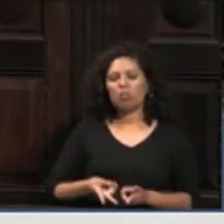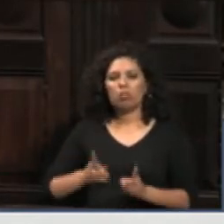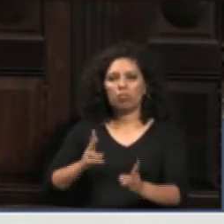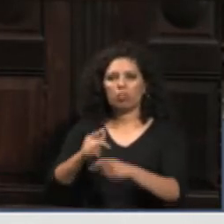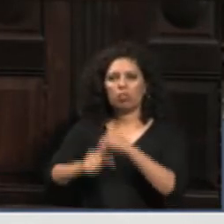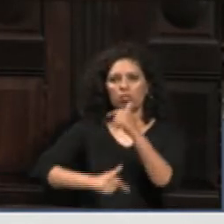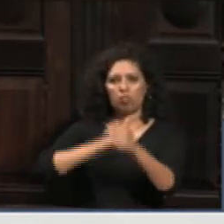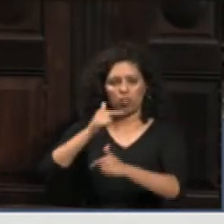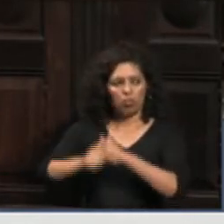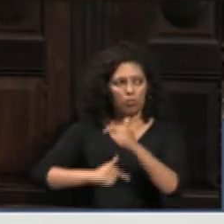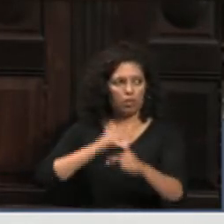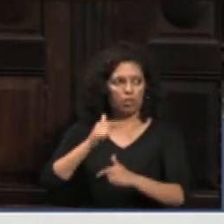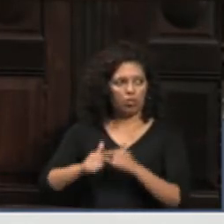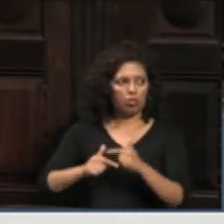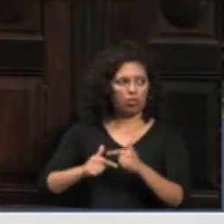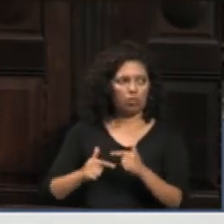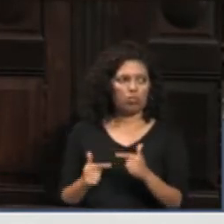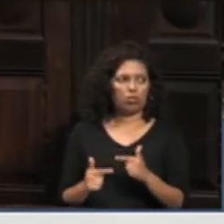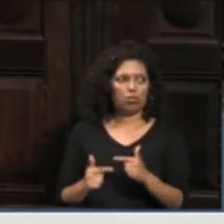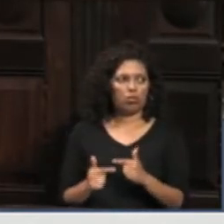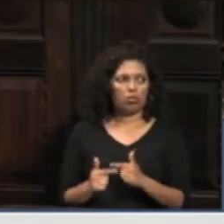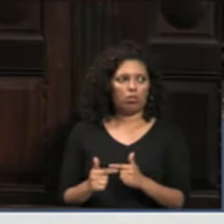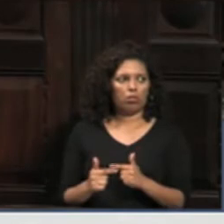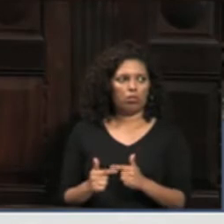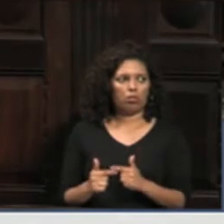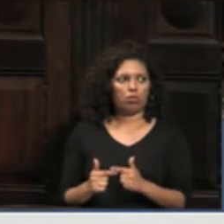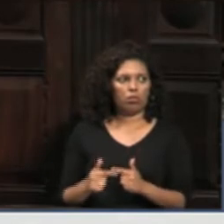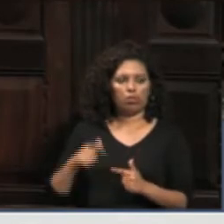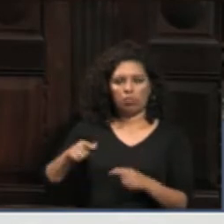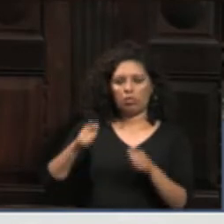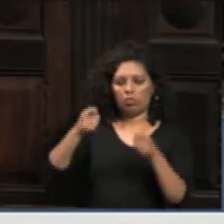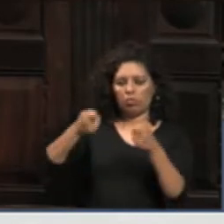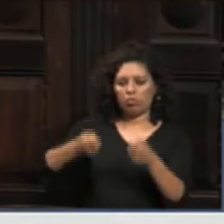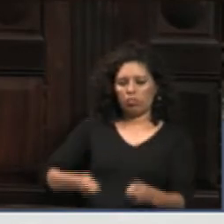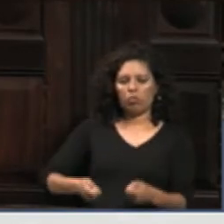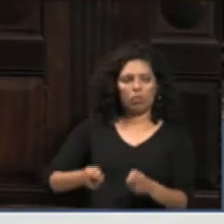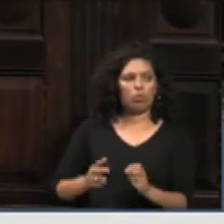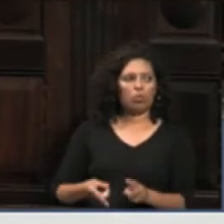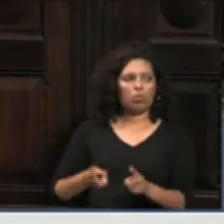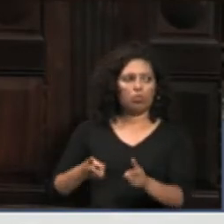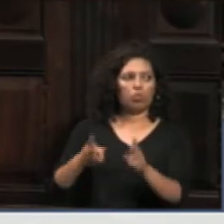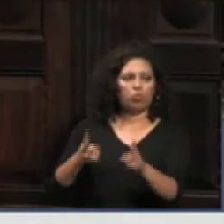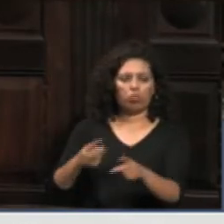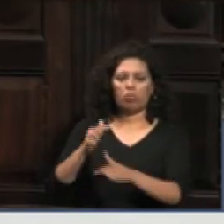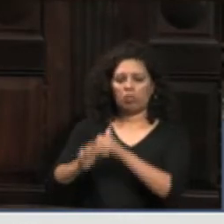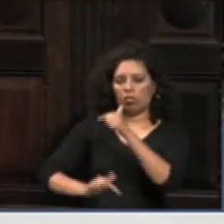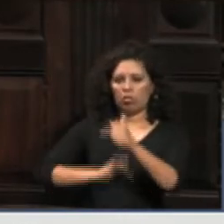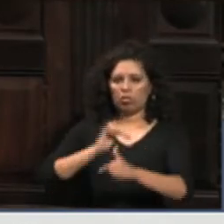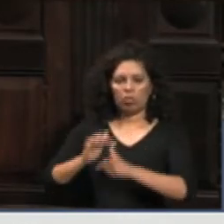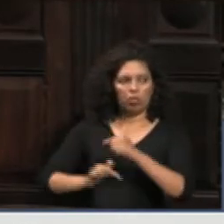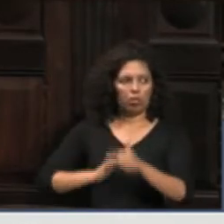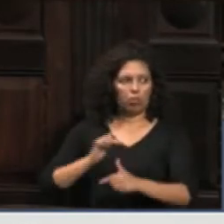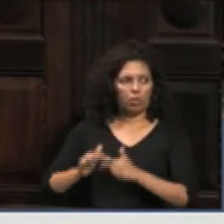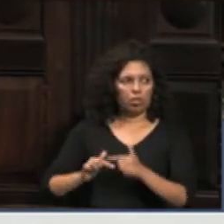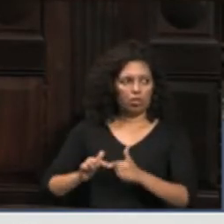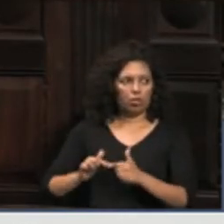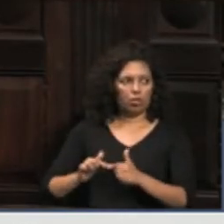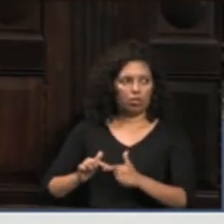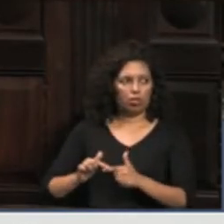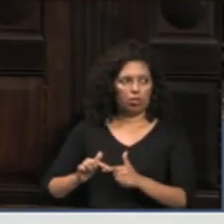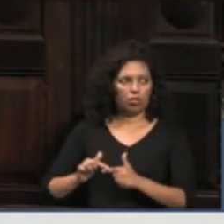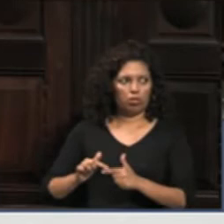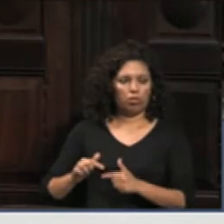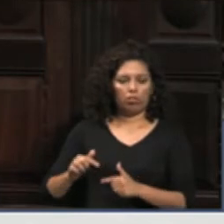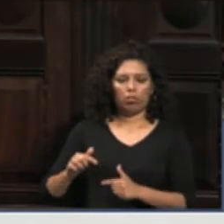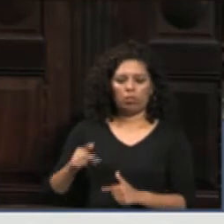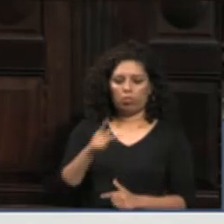com toda a sua maestria, competência, um mandato que possa ser muito importante para o parlamento, que o Brasil vai